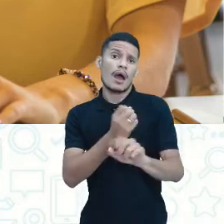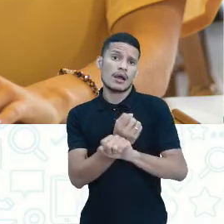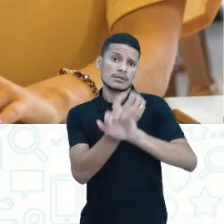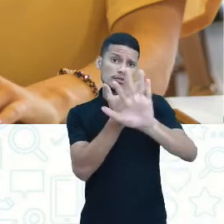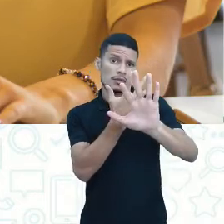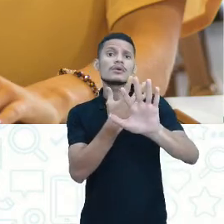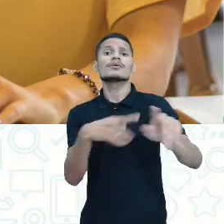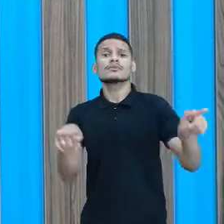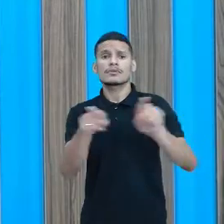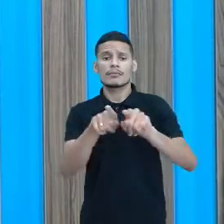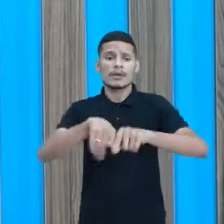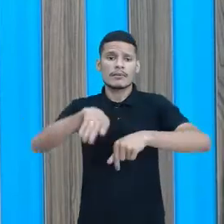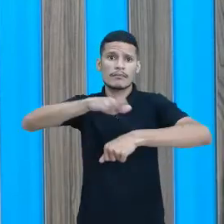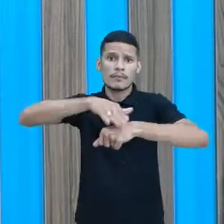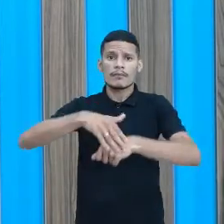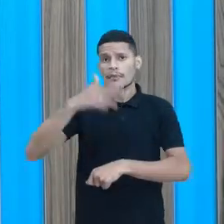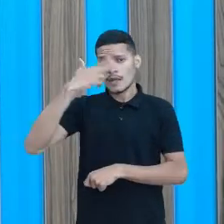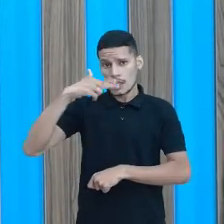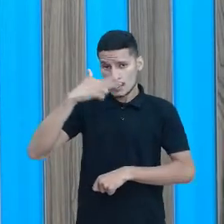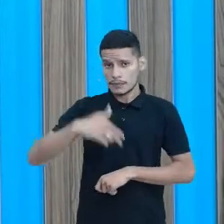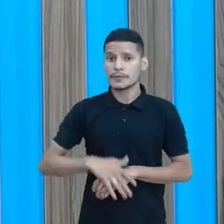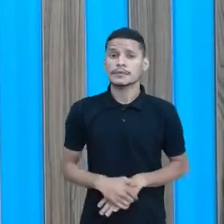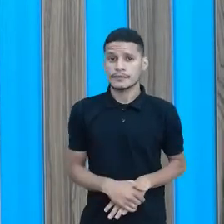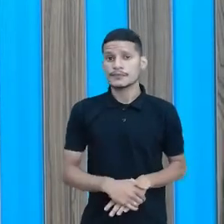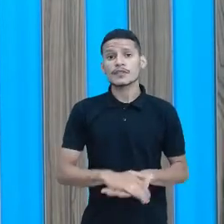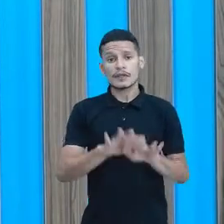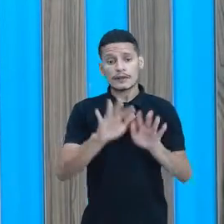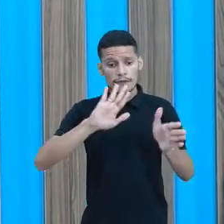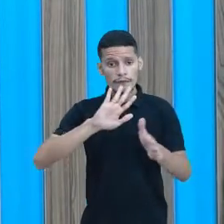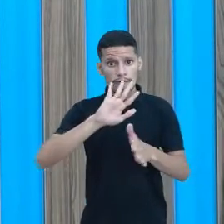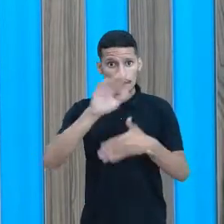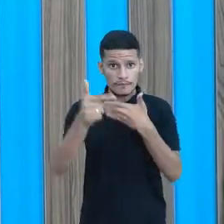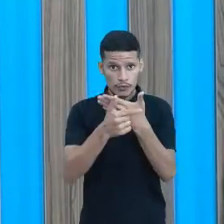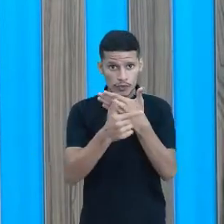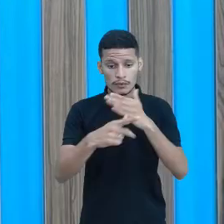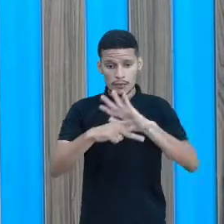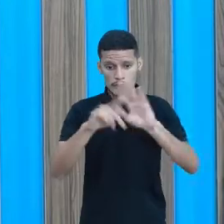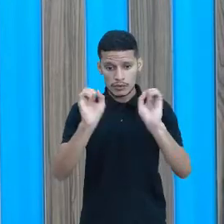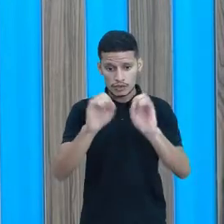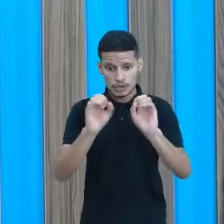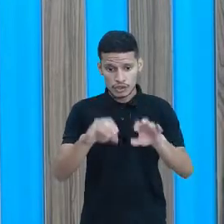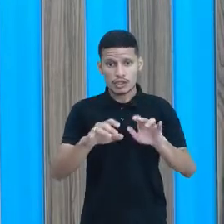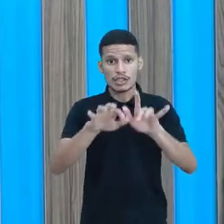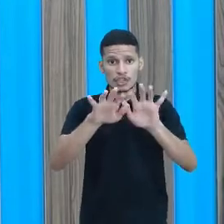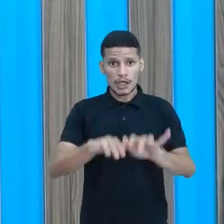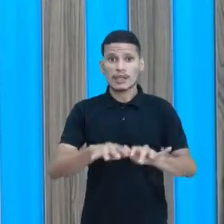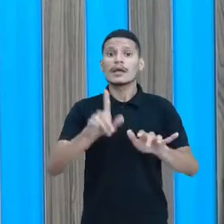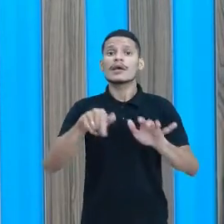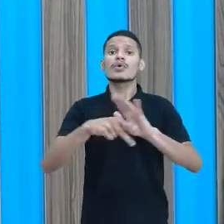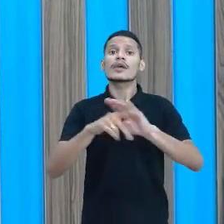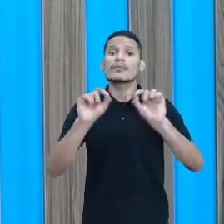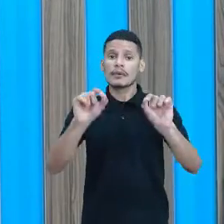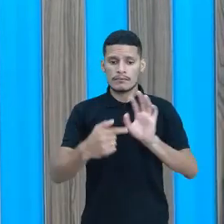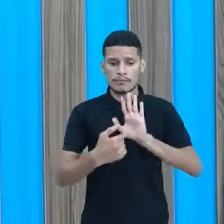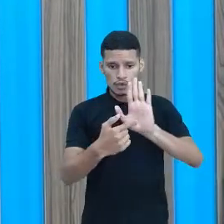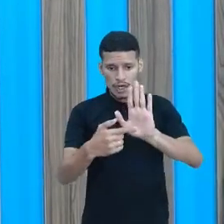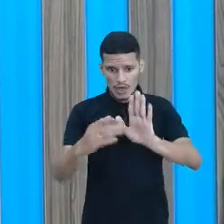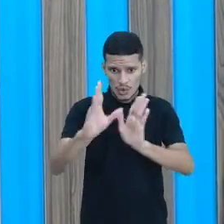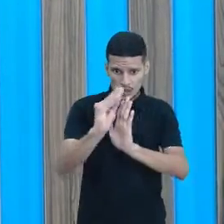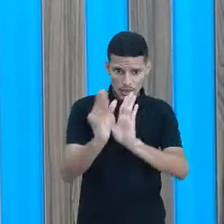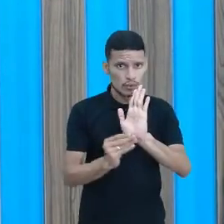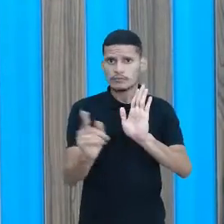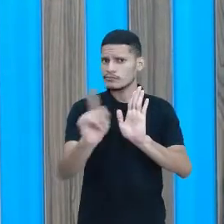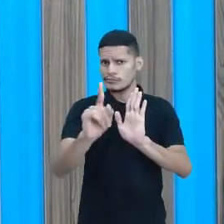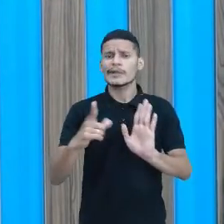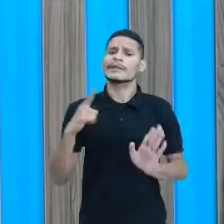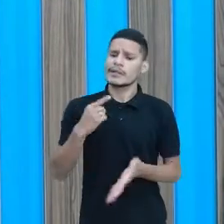seja, ao mesmo tempo. Lembrando que a função do chat educacional não é a de transmissão de novos conteúdos. Para isso, a gente tem